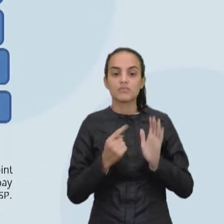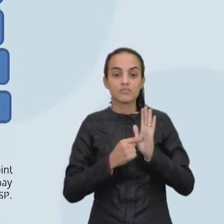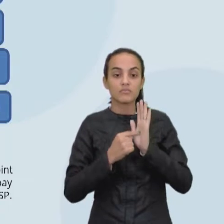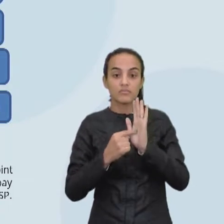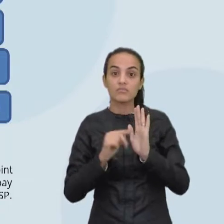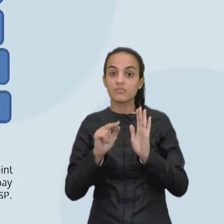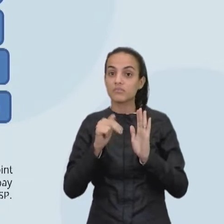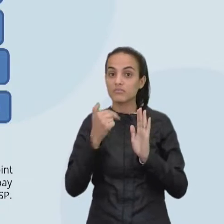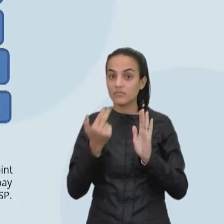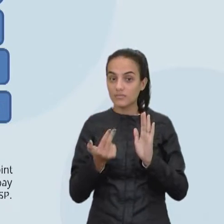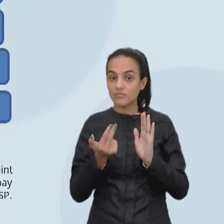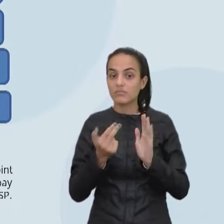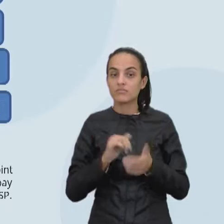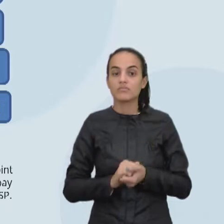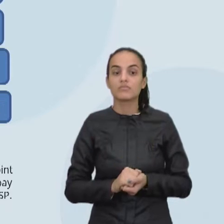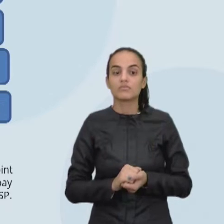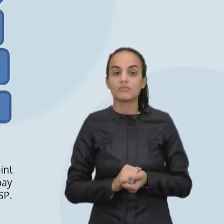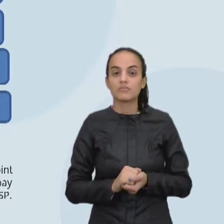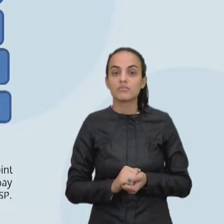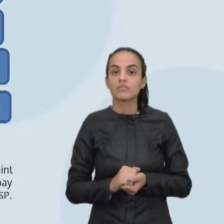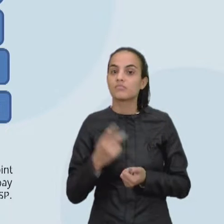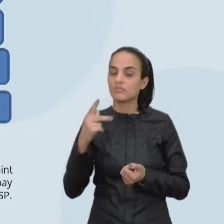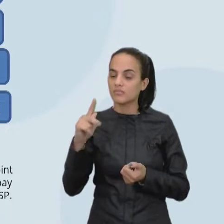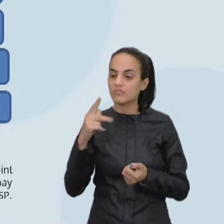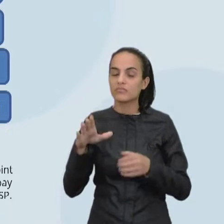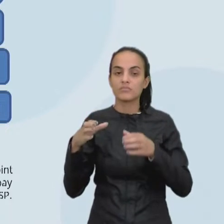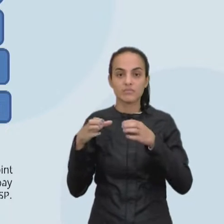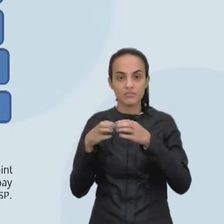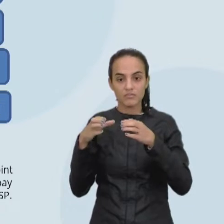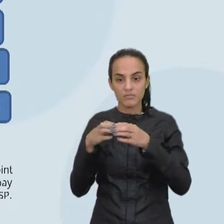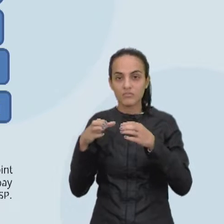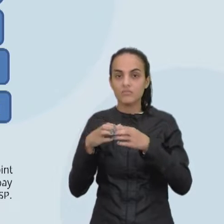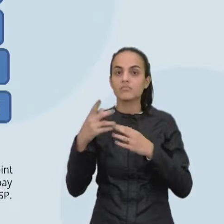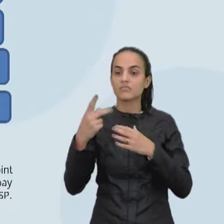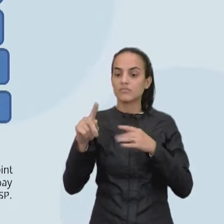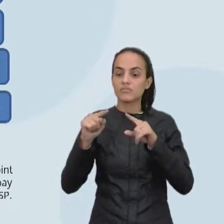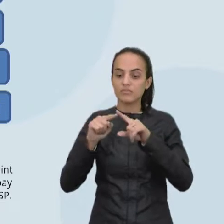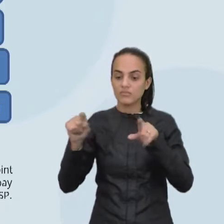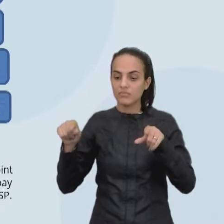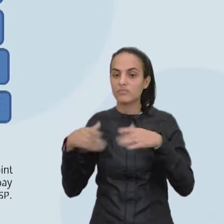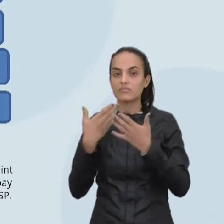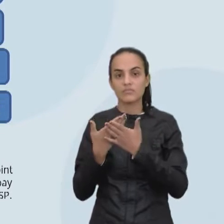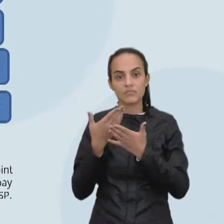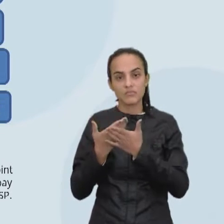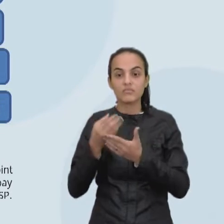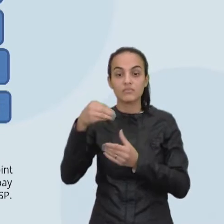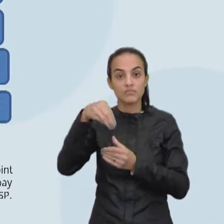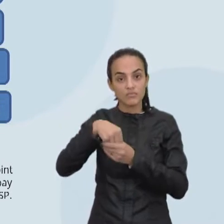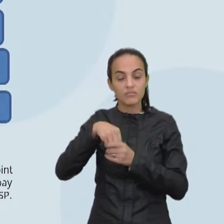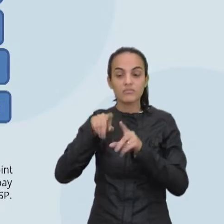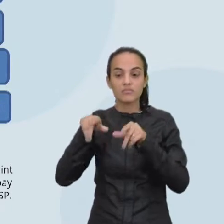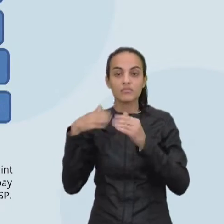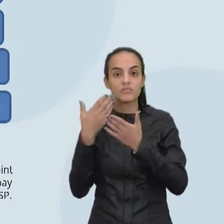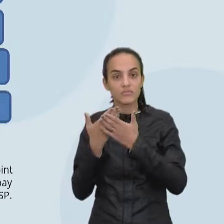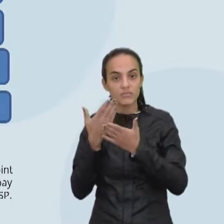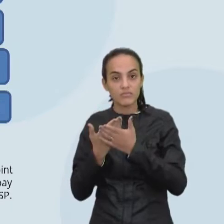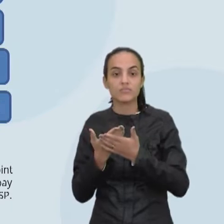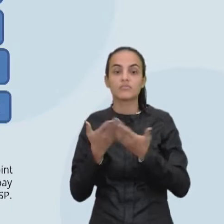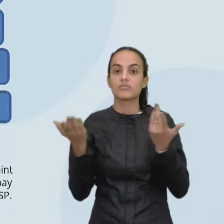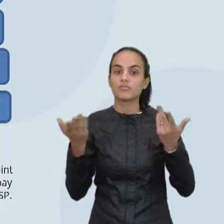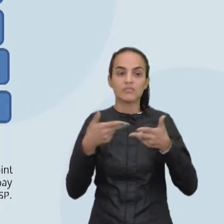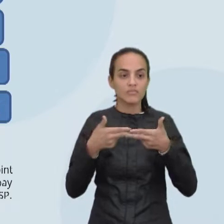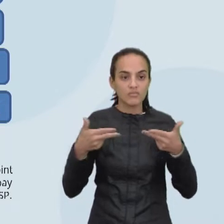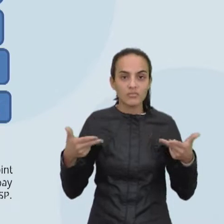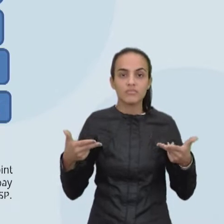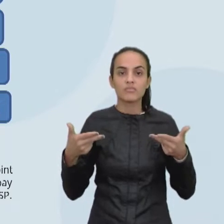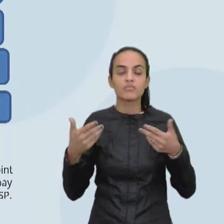ou no corredor da sua turma aí, né, da sua sala, ou dentro da sua sala, ou lá no pátio,